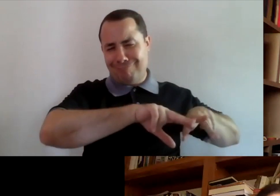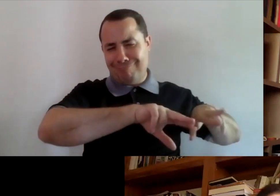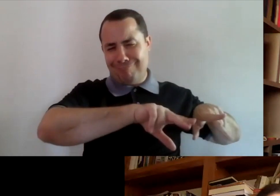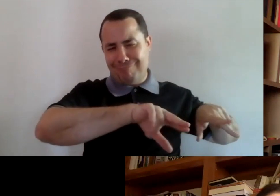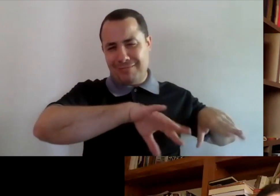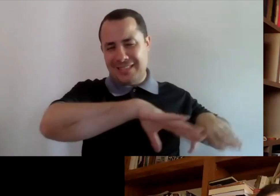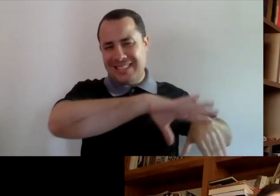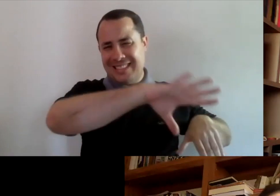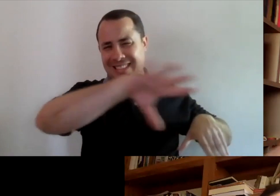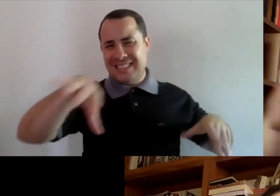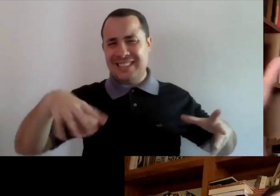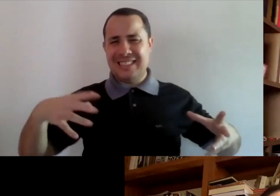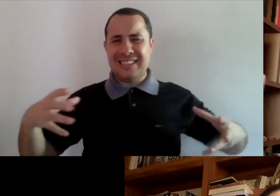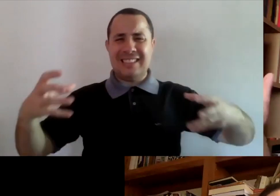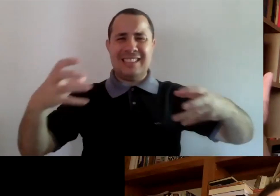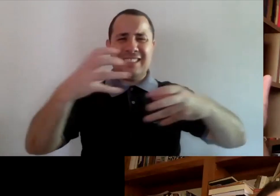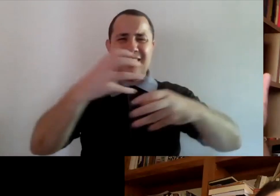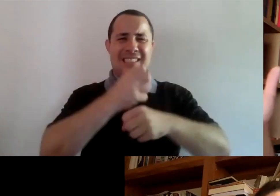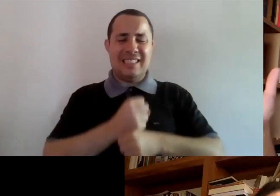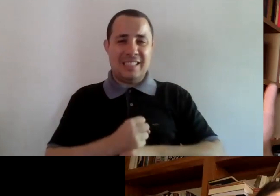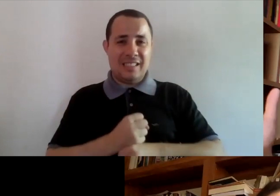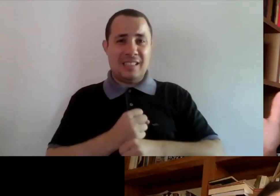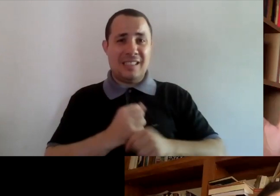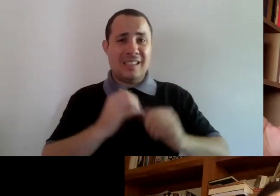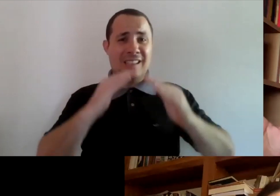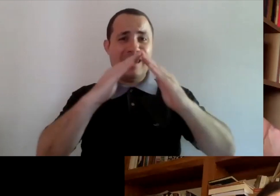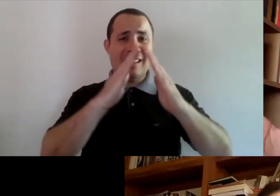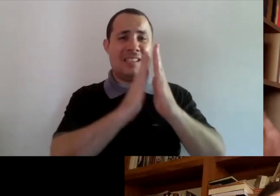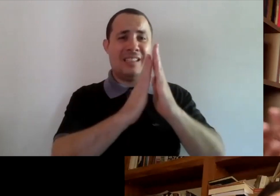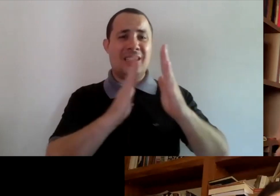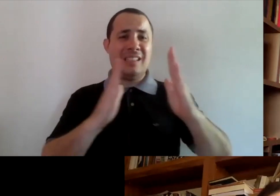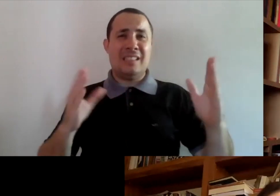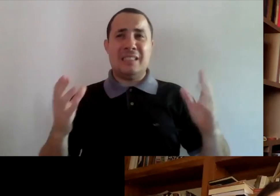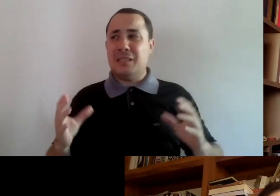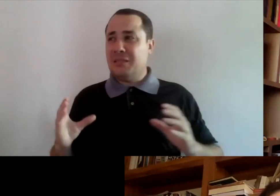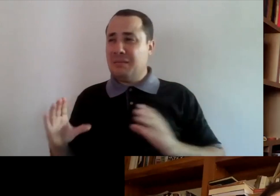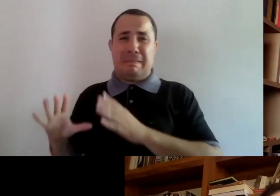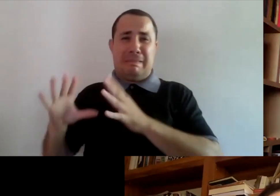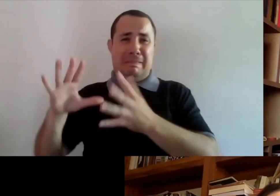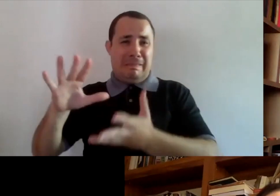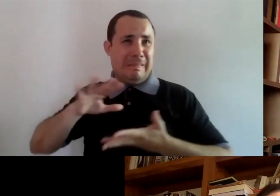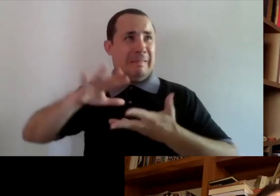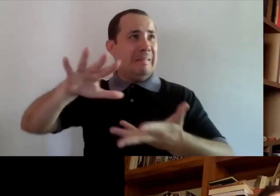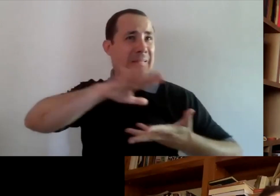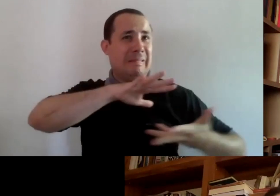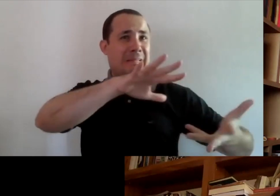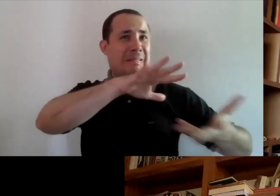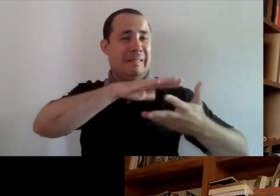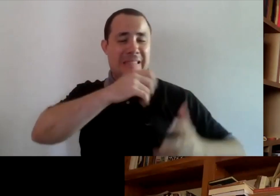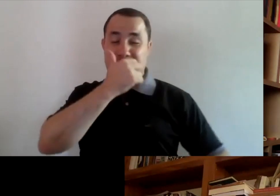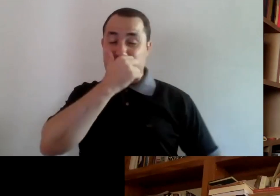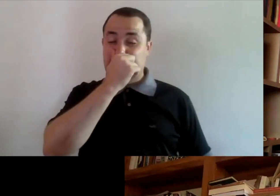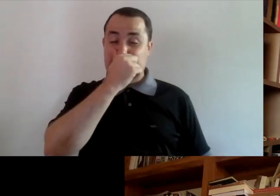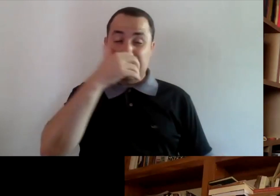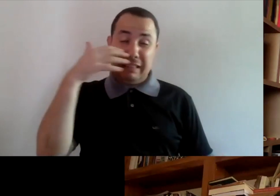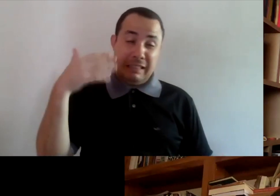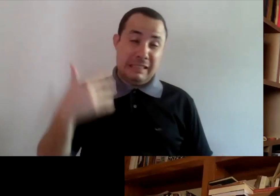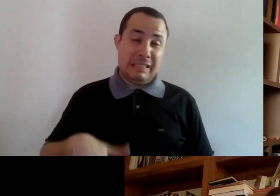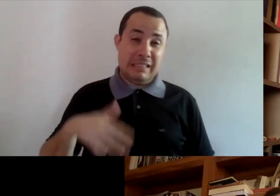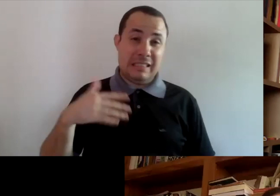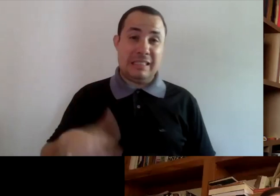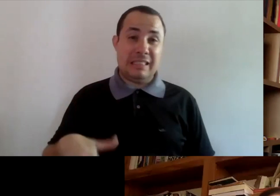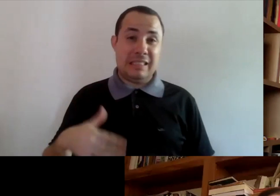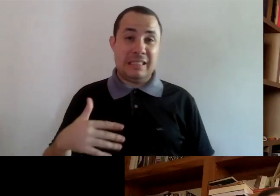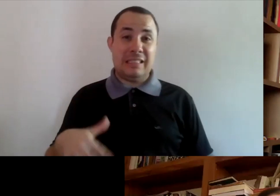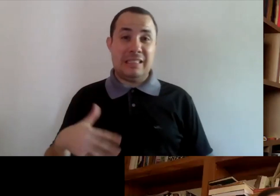a biblioteca seria uma coisa incomensurável, né? Então, eu acho que pensar o acervo da biblioteca num ambiente em que